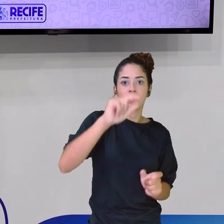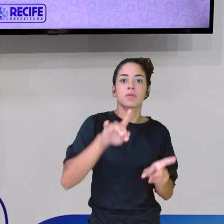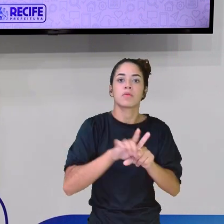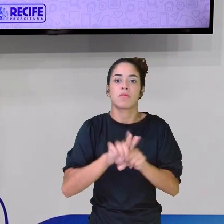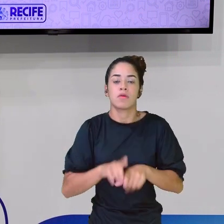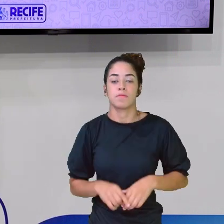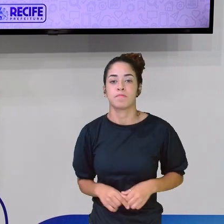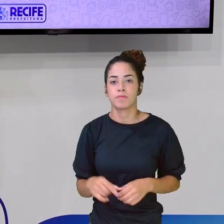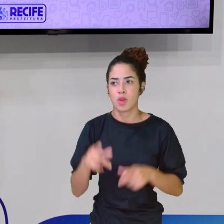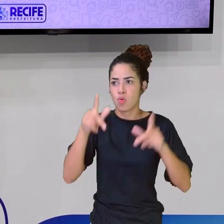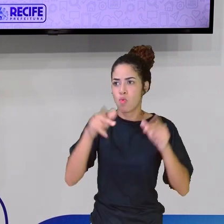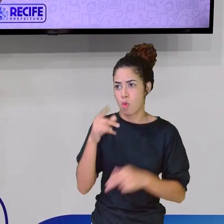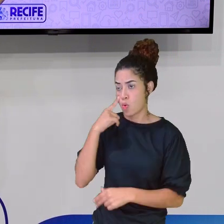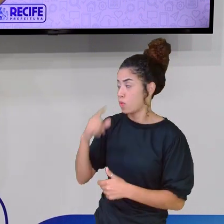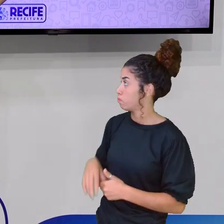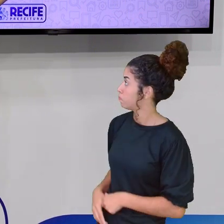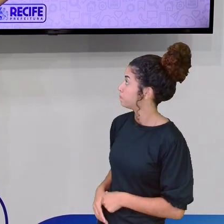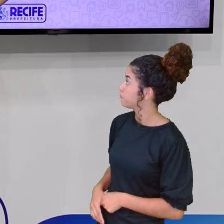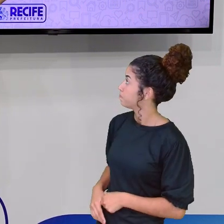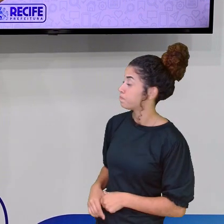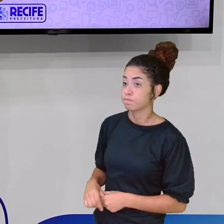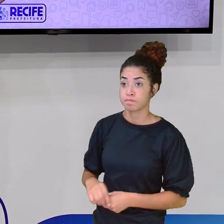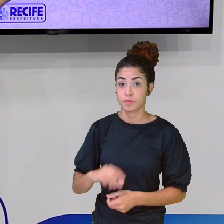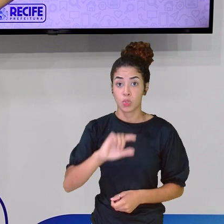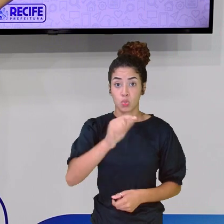ó. 2 vezes 1,